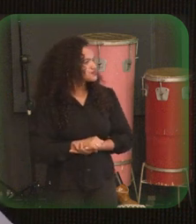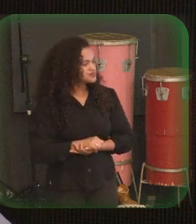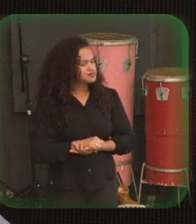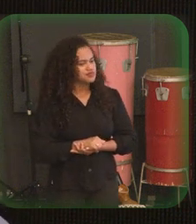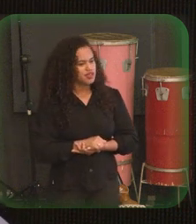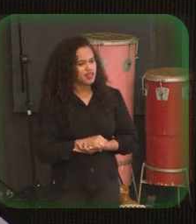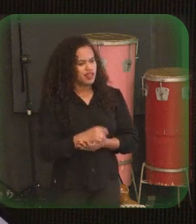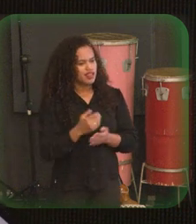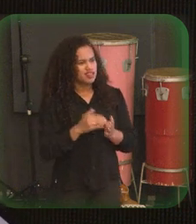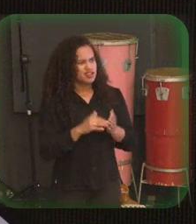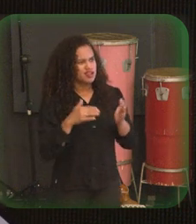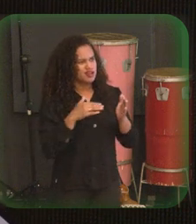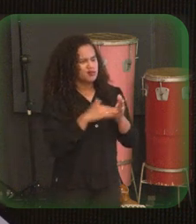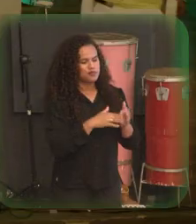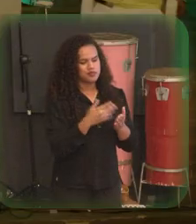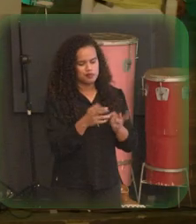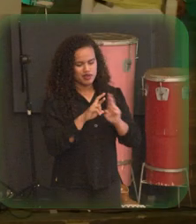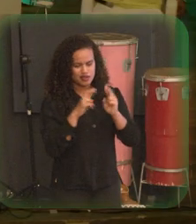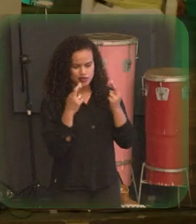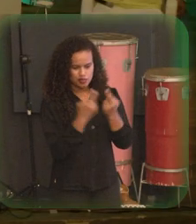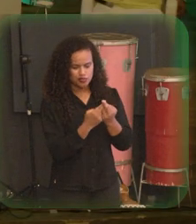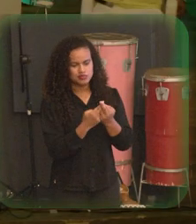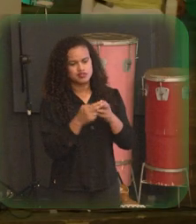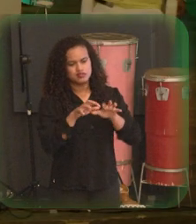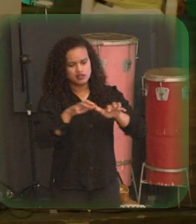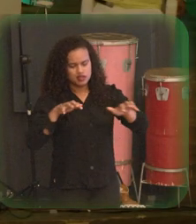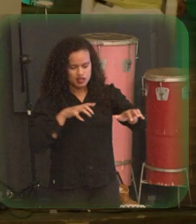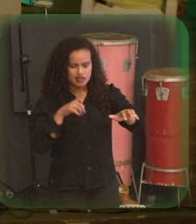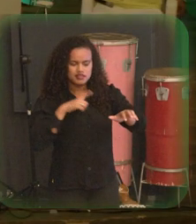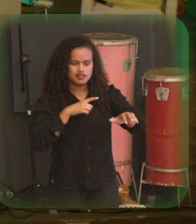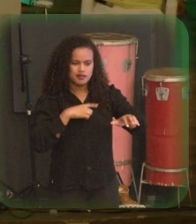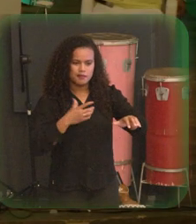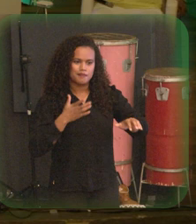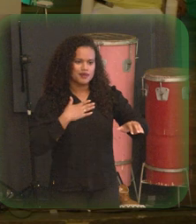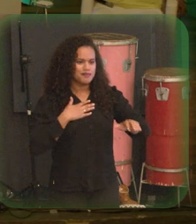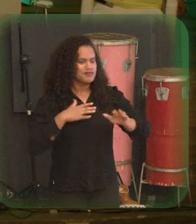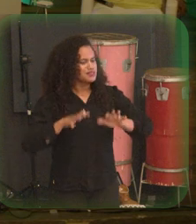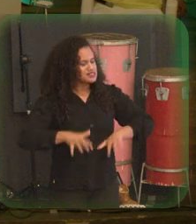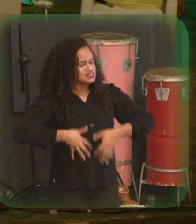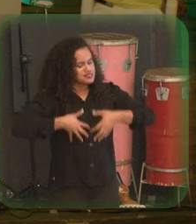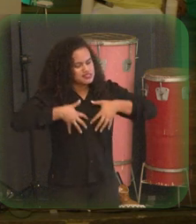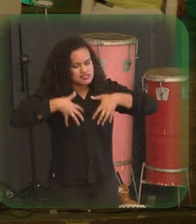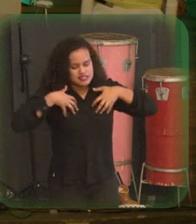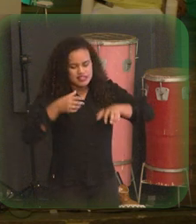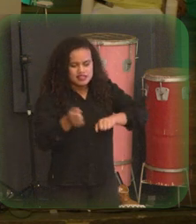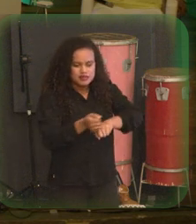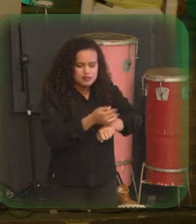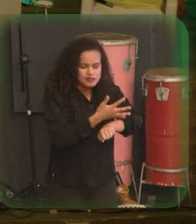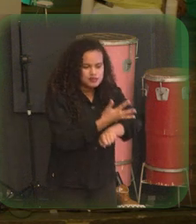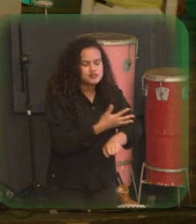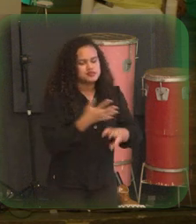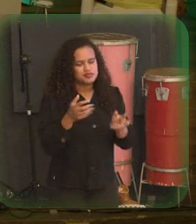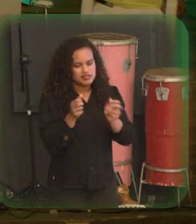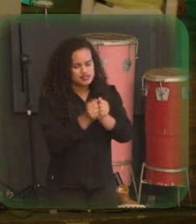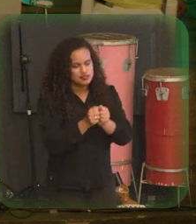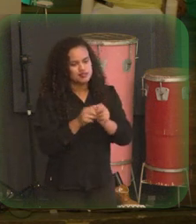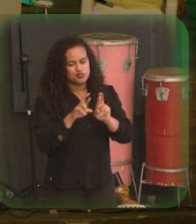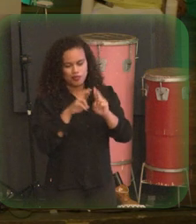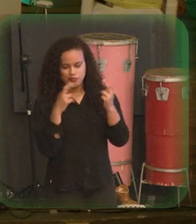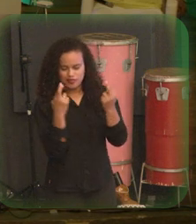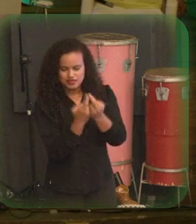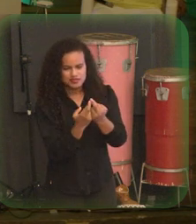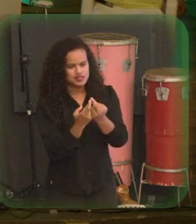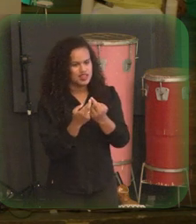última reunião online que tivemos, que para mim foi uma honra. Gente, eu fiquei tão emocionada de estar ali, sabe, numa reunião com